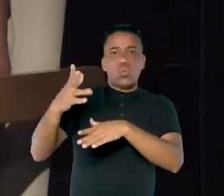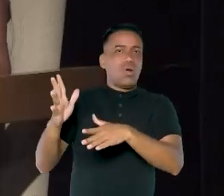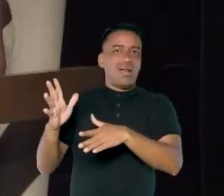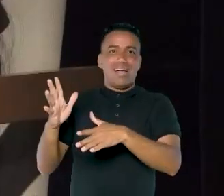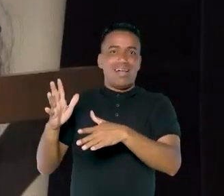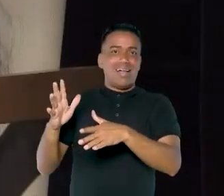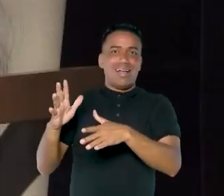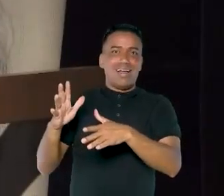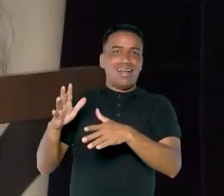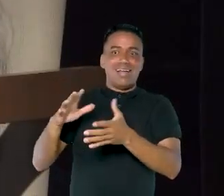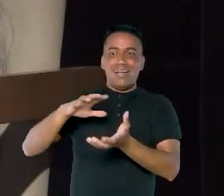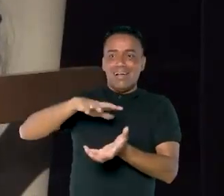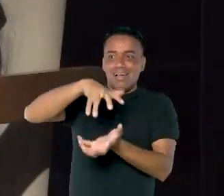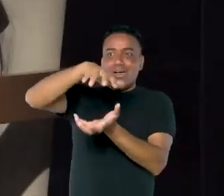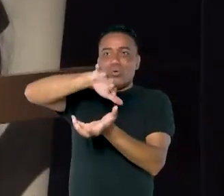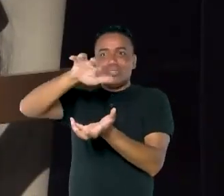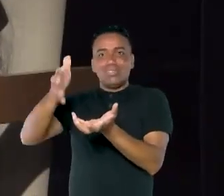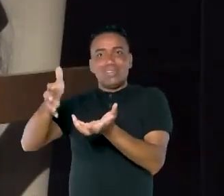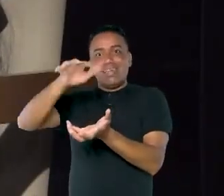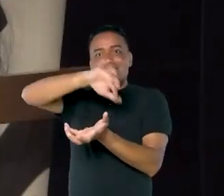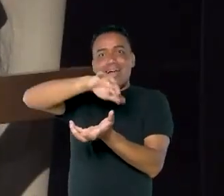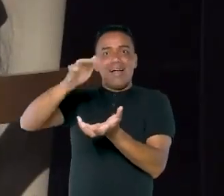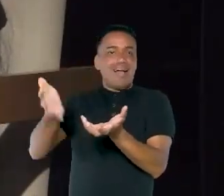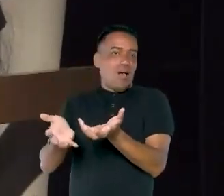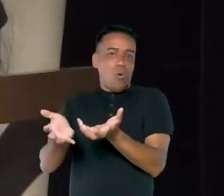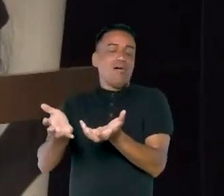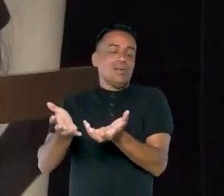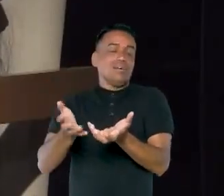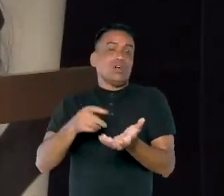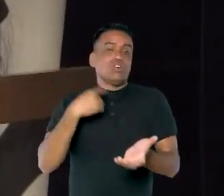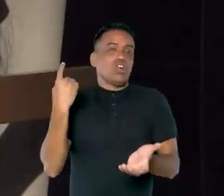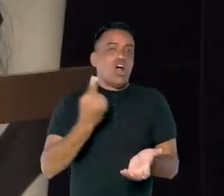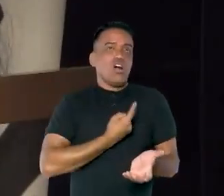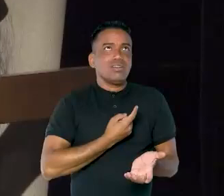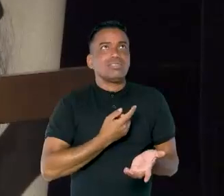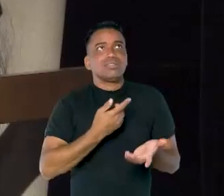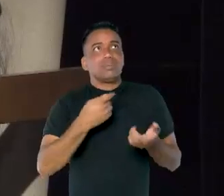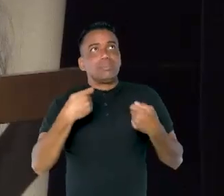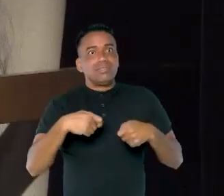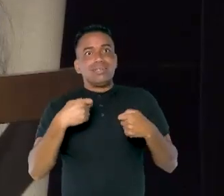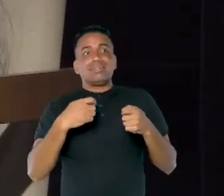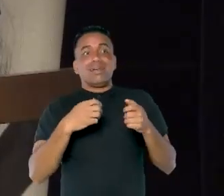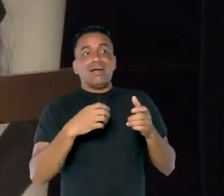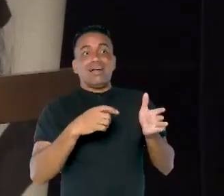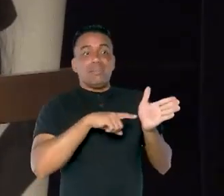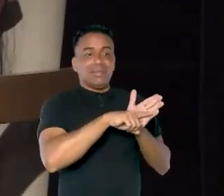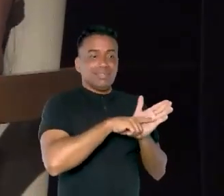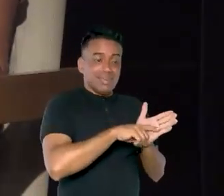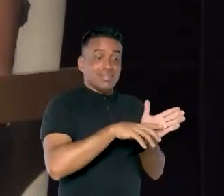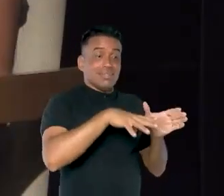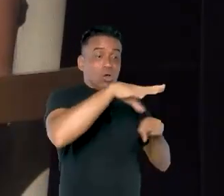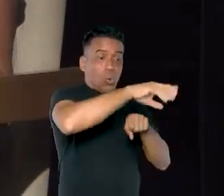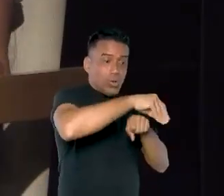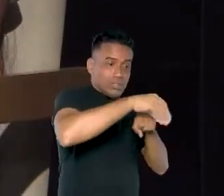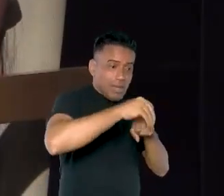eu coloco, né, nós somos vários cestos, né, então as ciências hoje precisam se cruzar, né, para